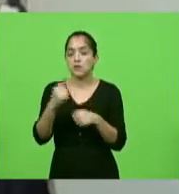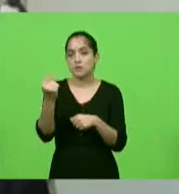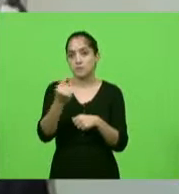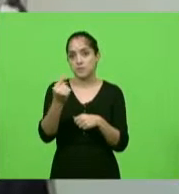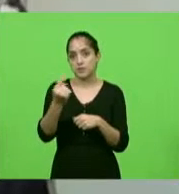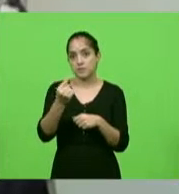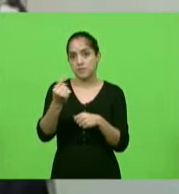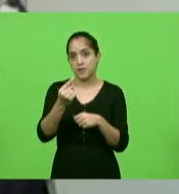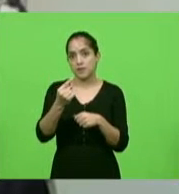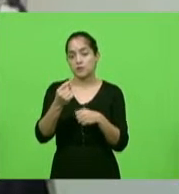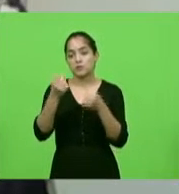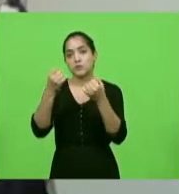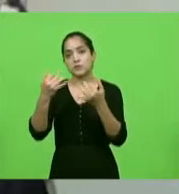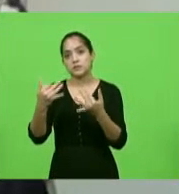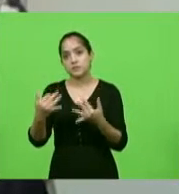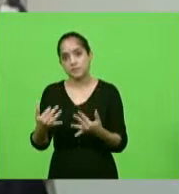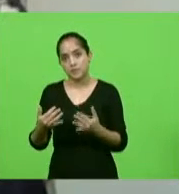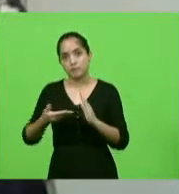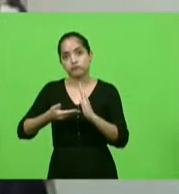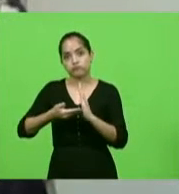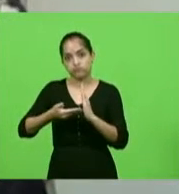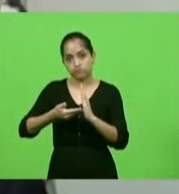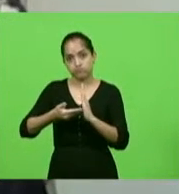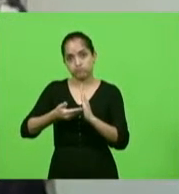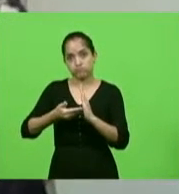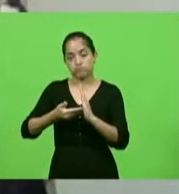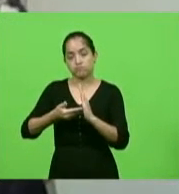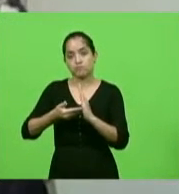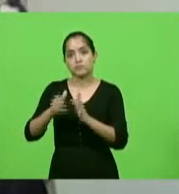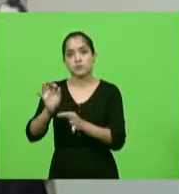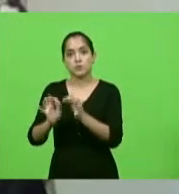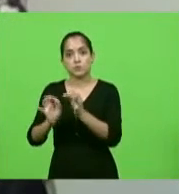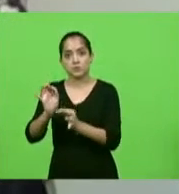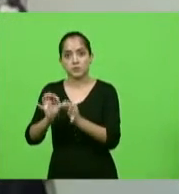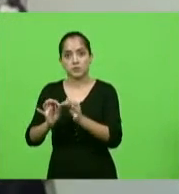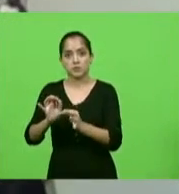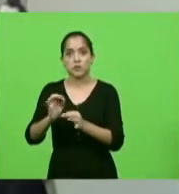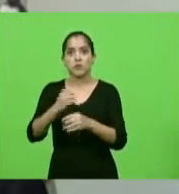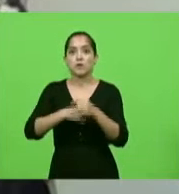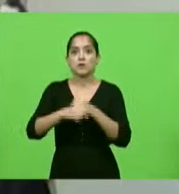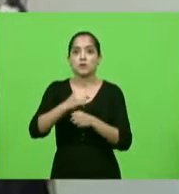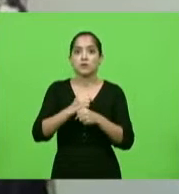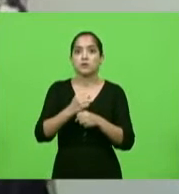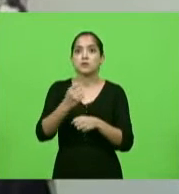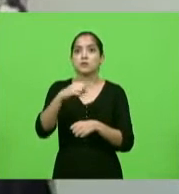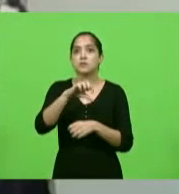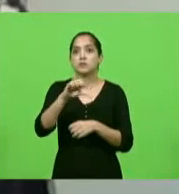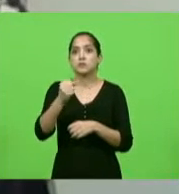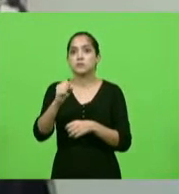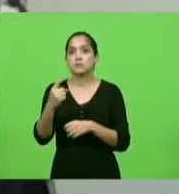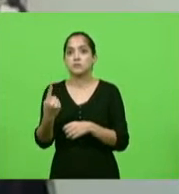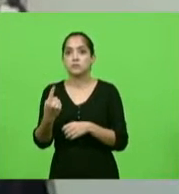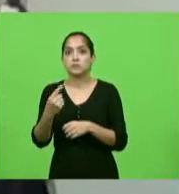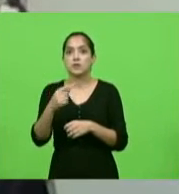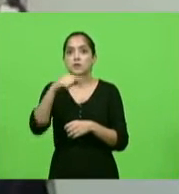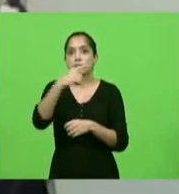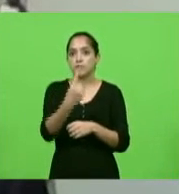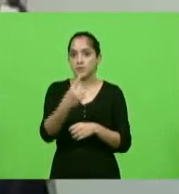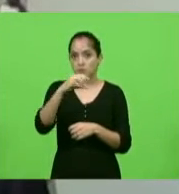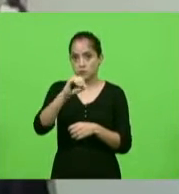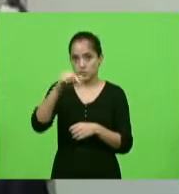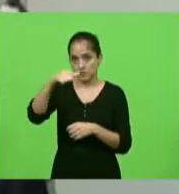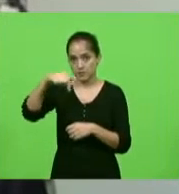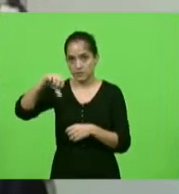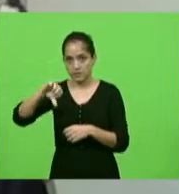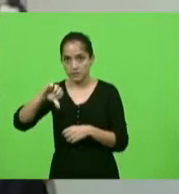1º da parte que define a Câmara dos Deputados como tribunal de pronúncia, e 81, todos da Lei 1079